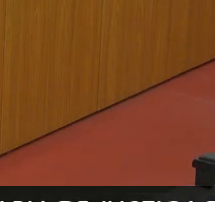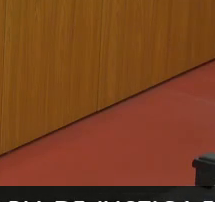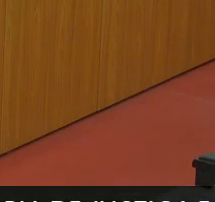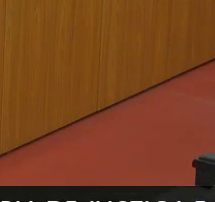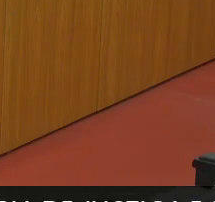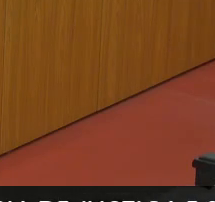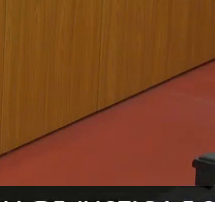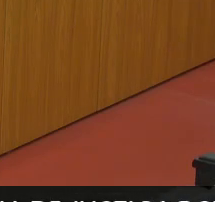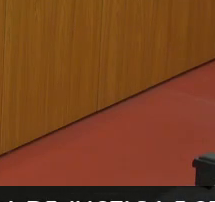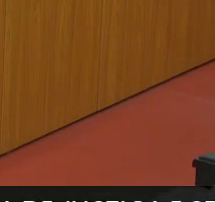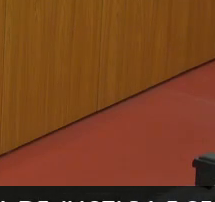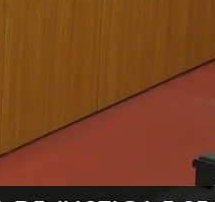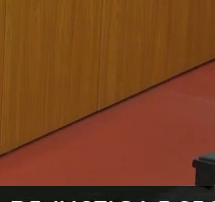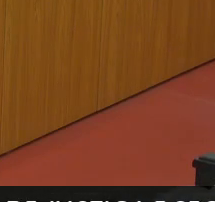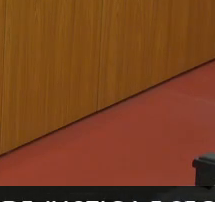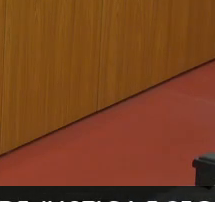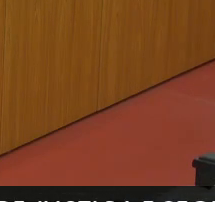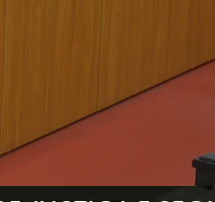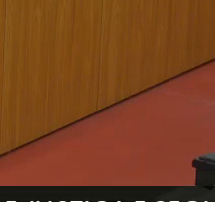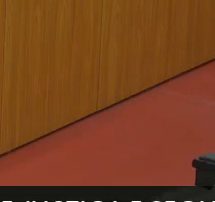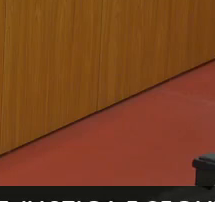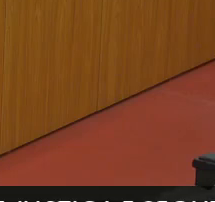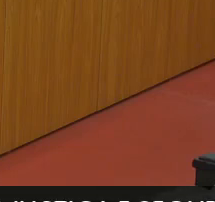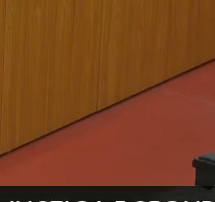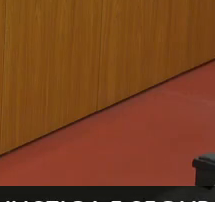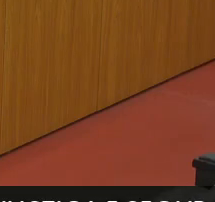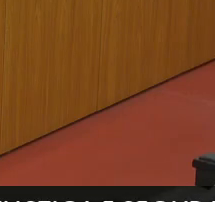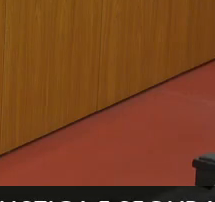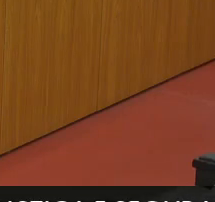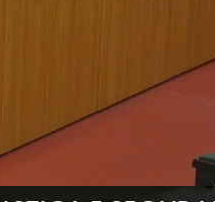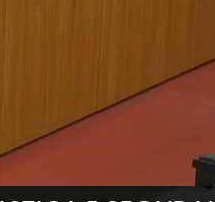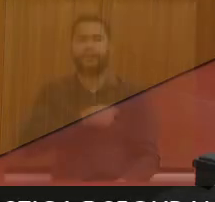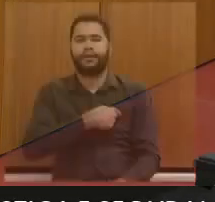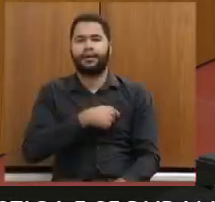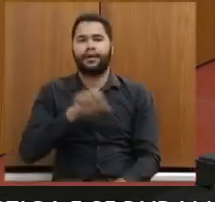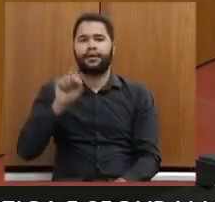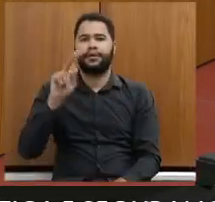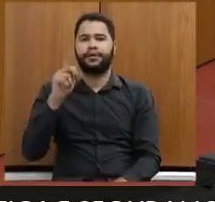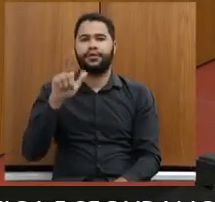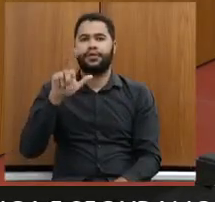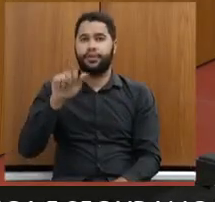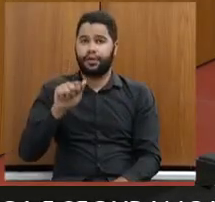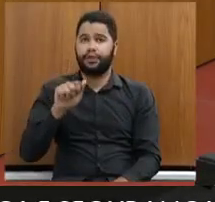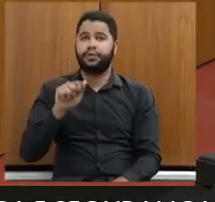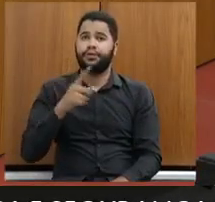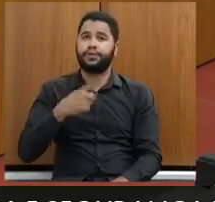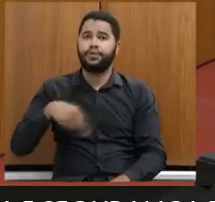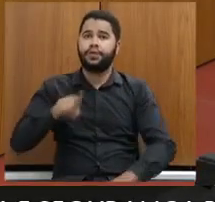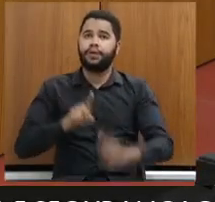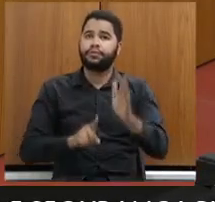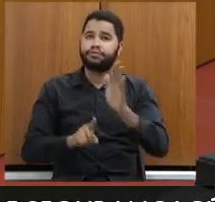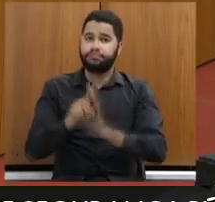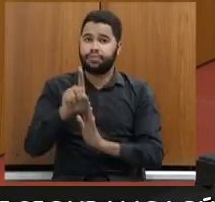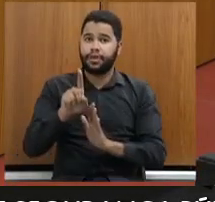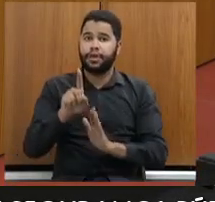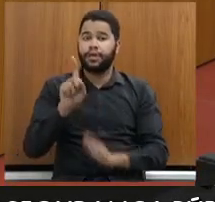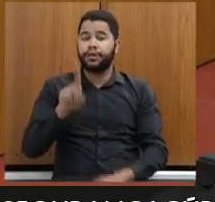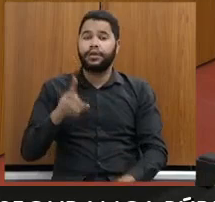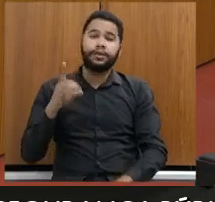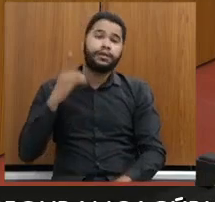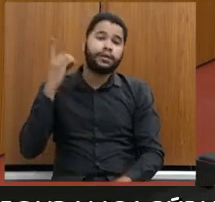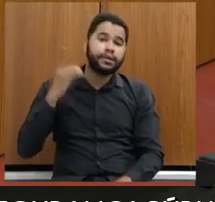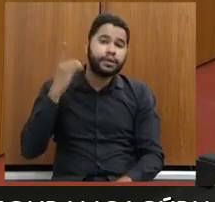Elise e a deputada delegada Sheila ok nós indagamos se o deputado ele grita e